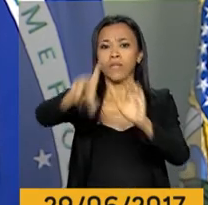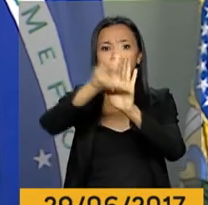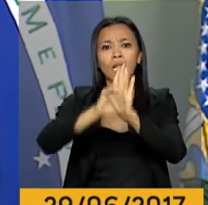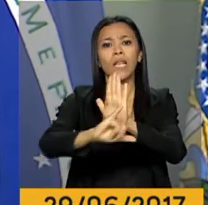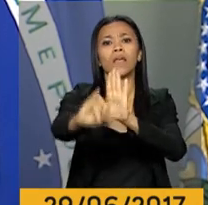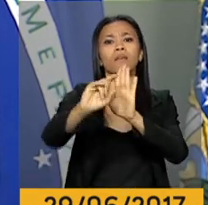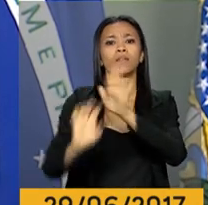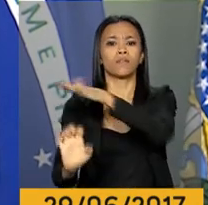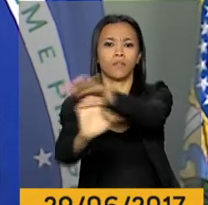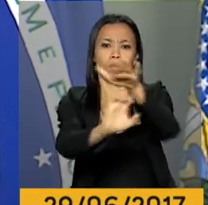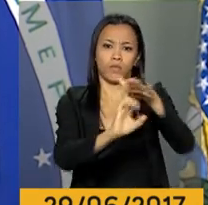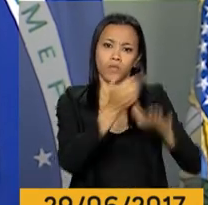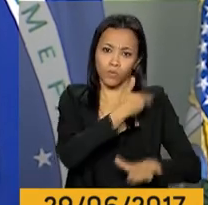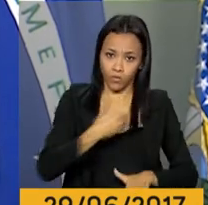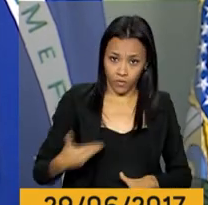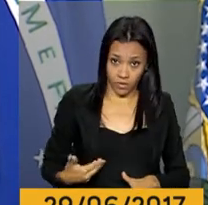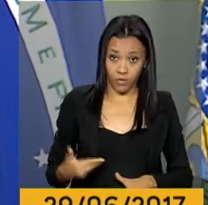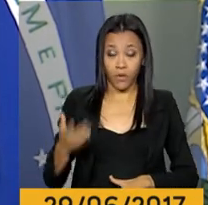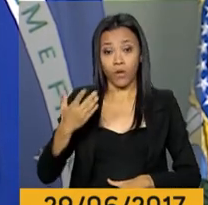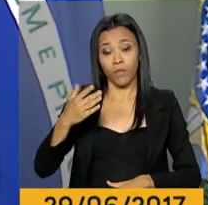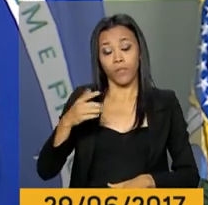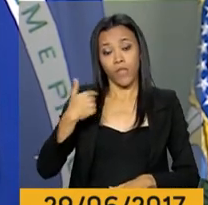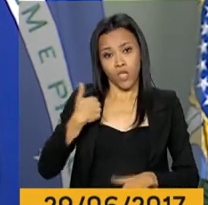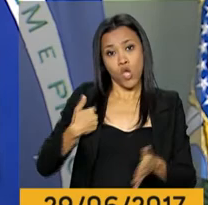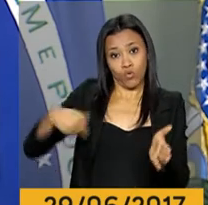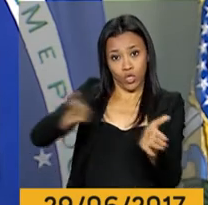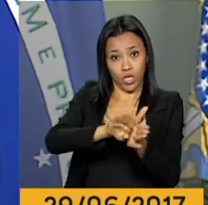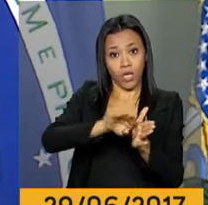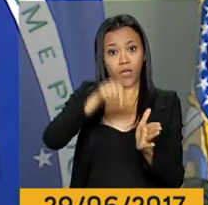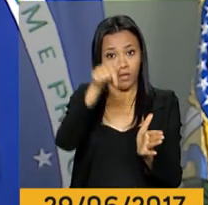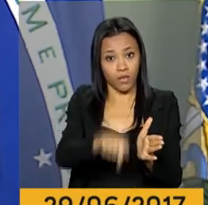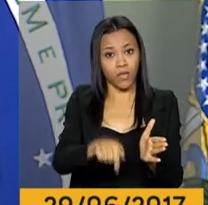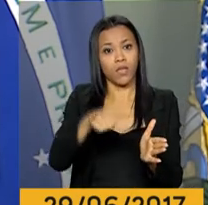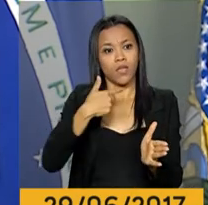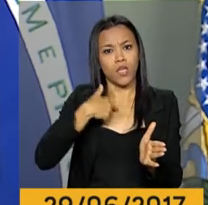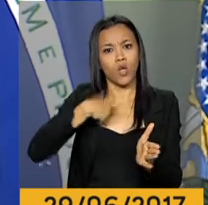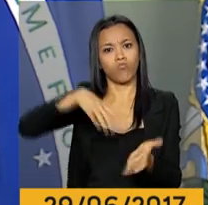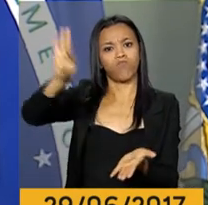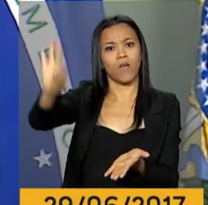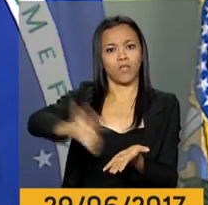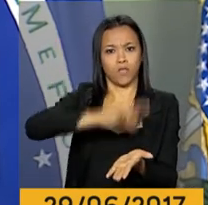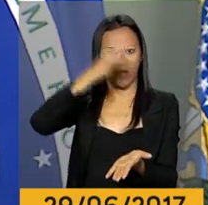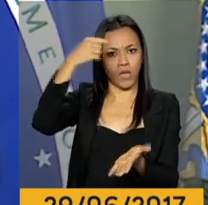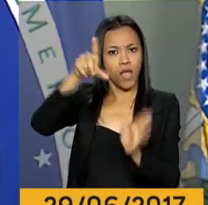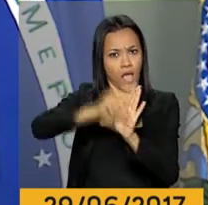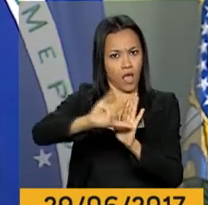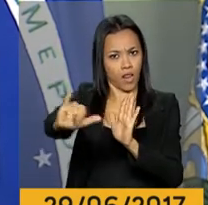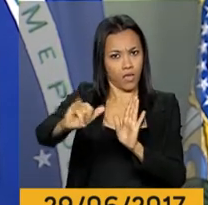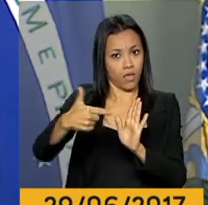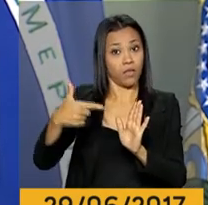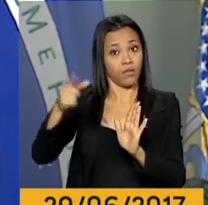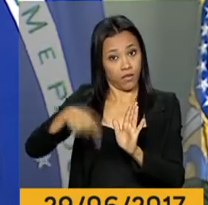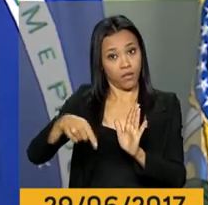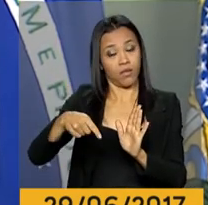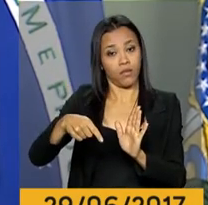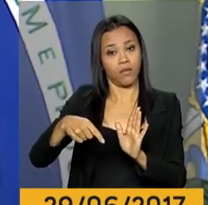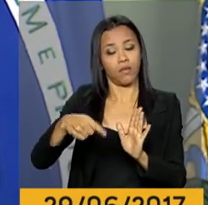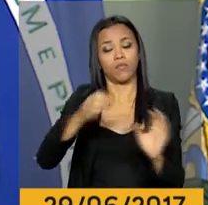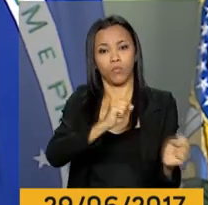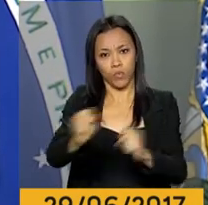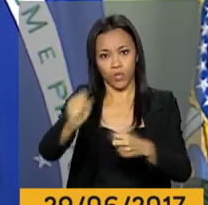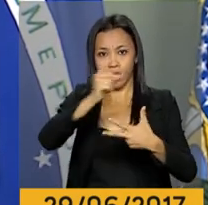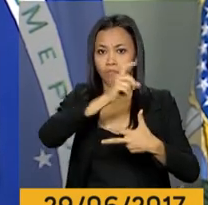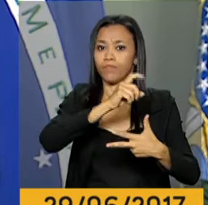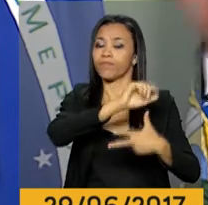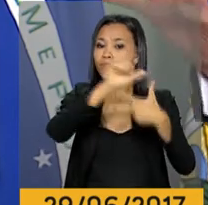cheguei aqui logo em seguida sancionei e foi um gesto do poder legislativo sempre aquela história